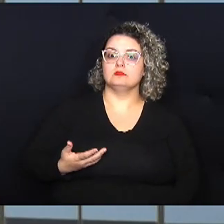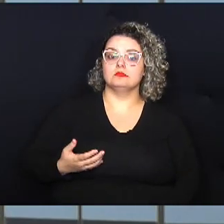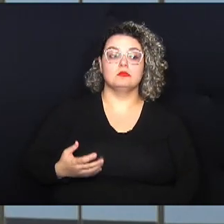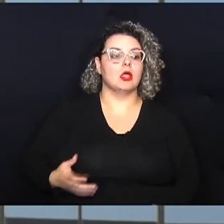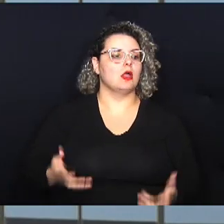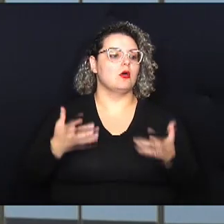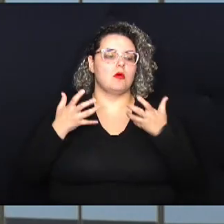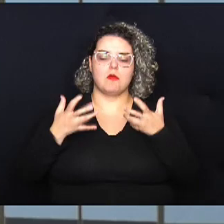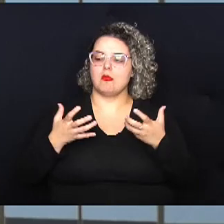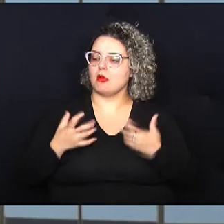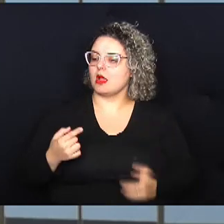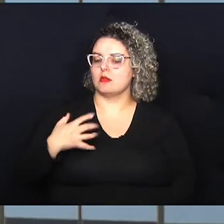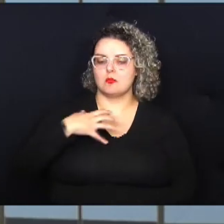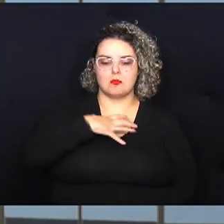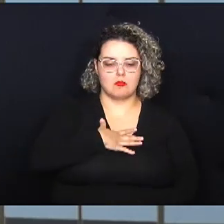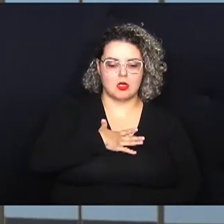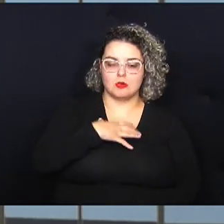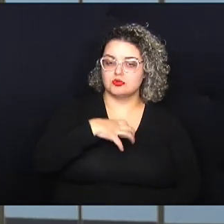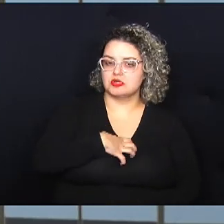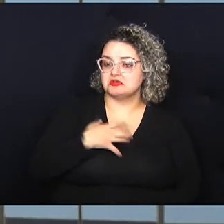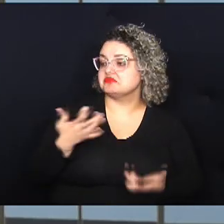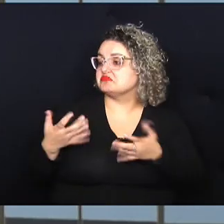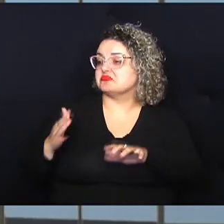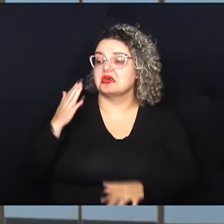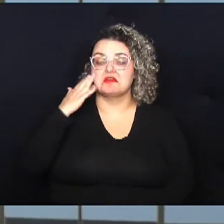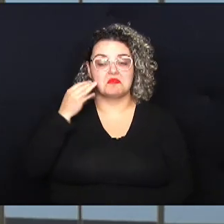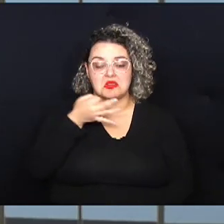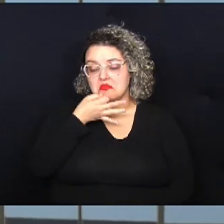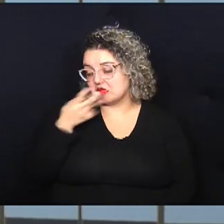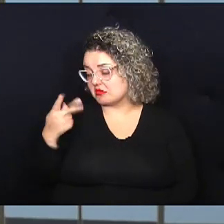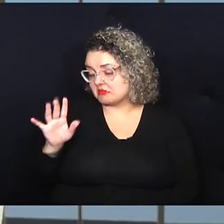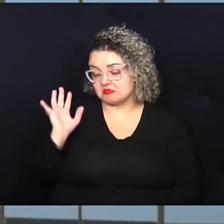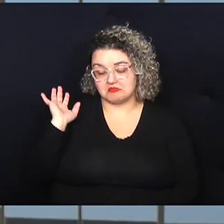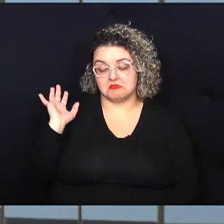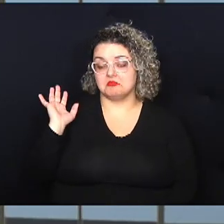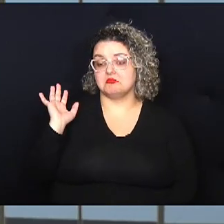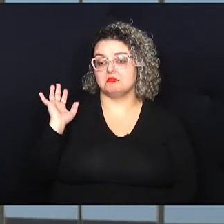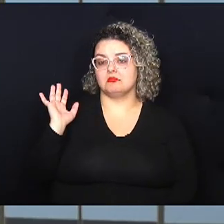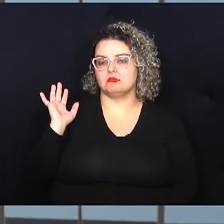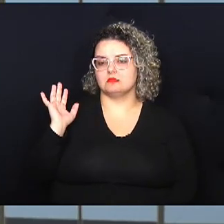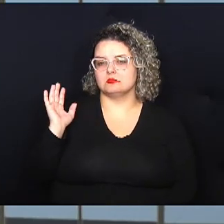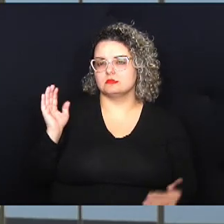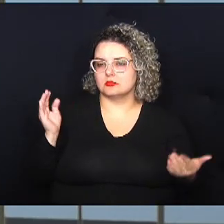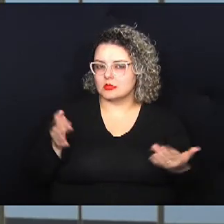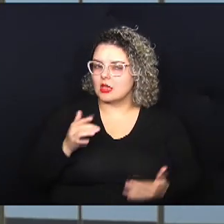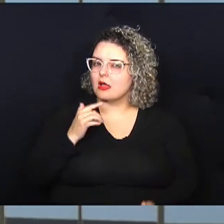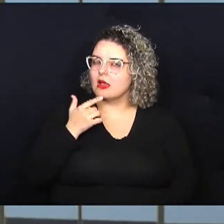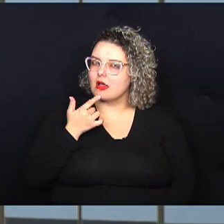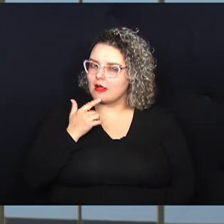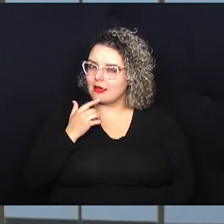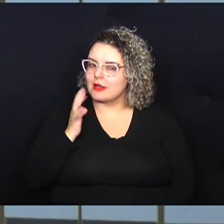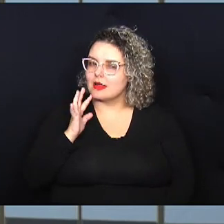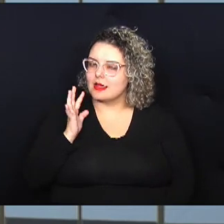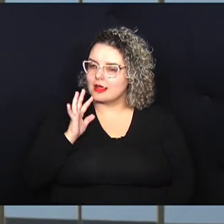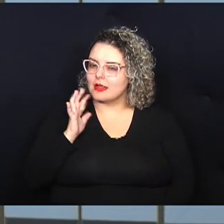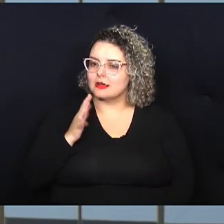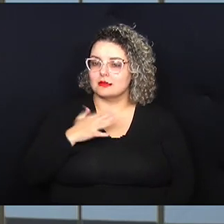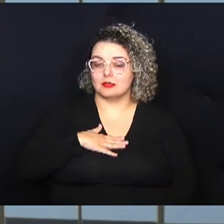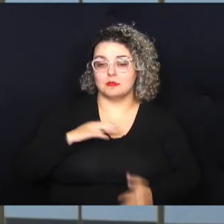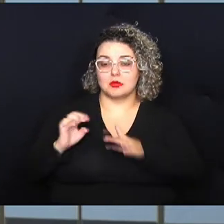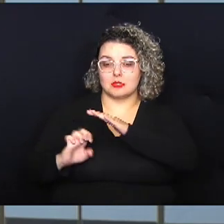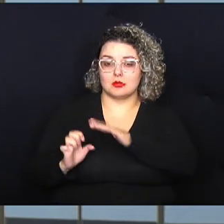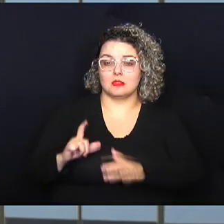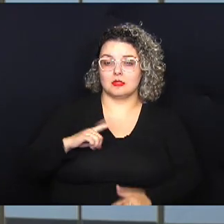quero, não quero saber a sua opinião, né? E agora é muito engraçado, né? Na minha empresa eu tenho